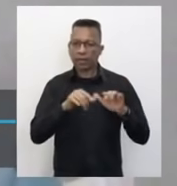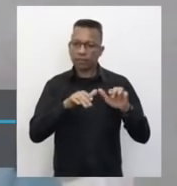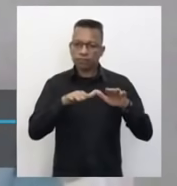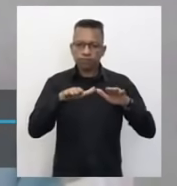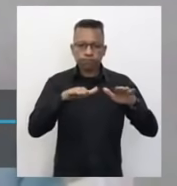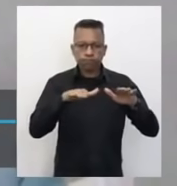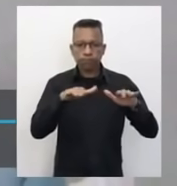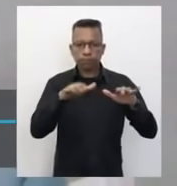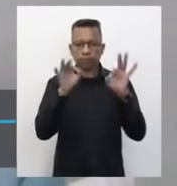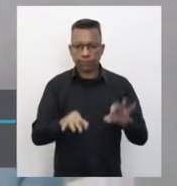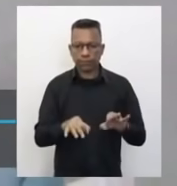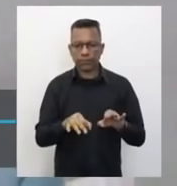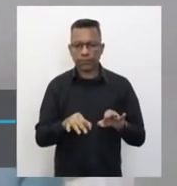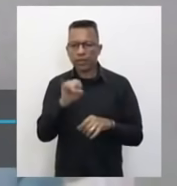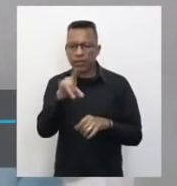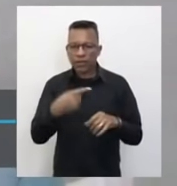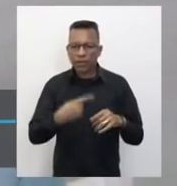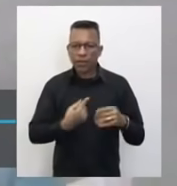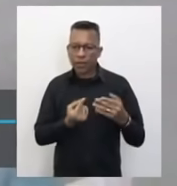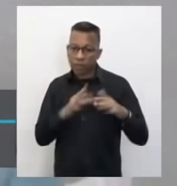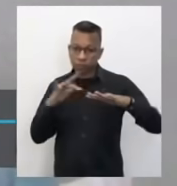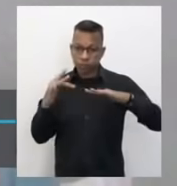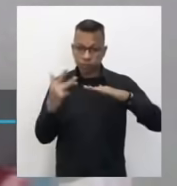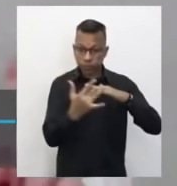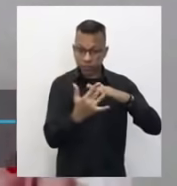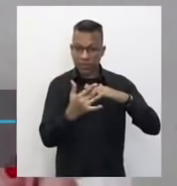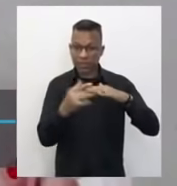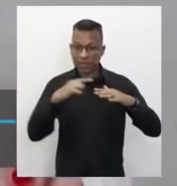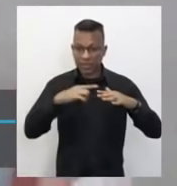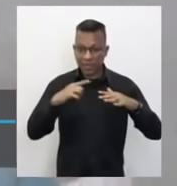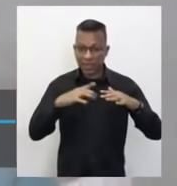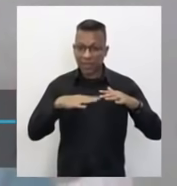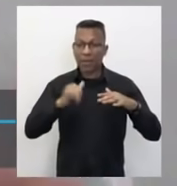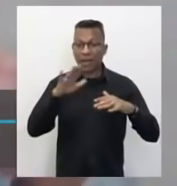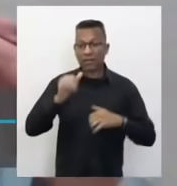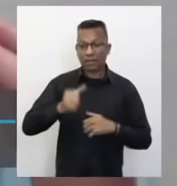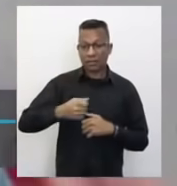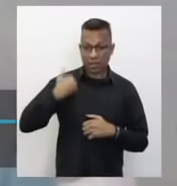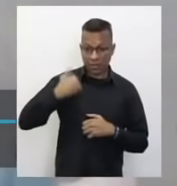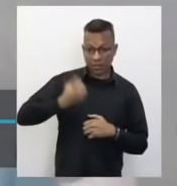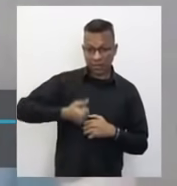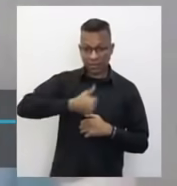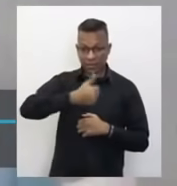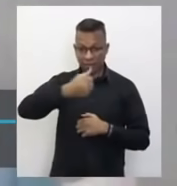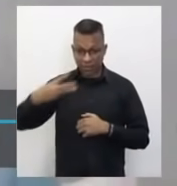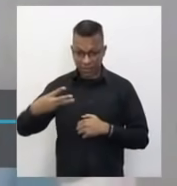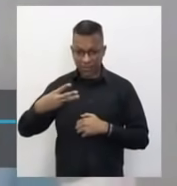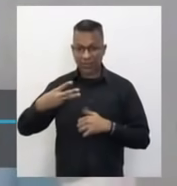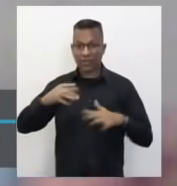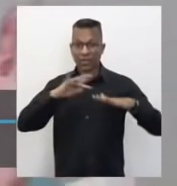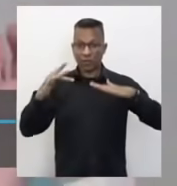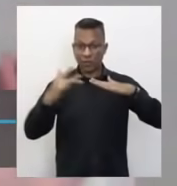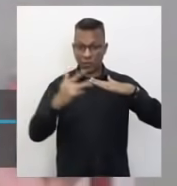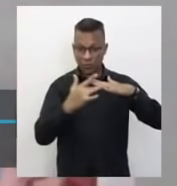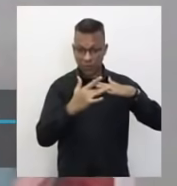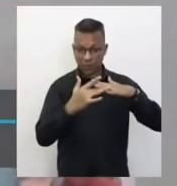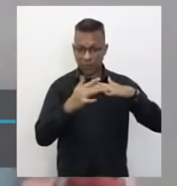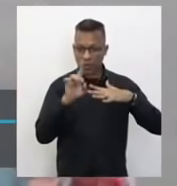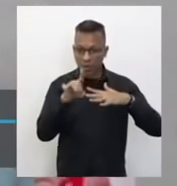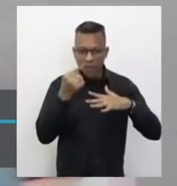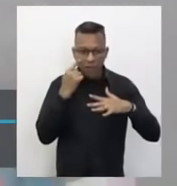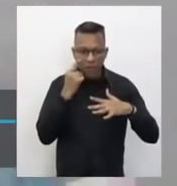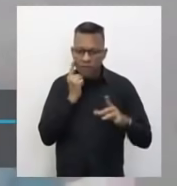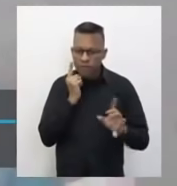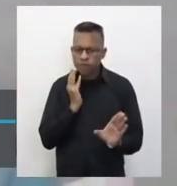dela. Então, se você entrou numa rede social, se você já tem mais do que 13 anos e você está dentro de uma rede social, identificou